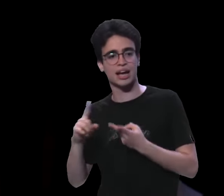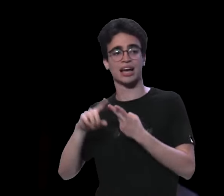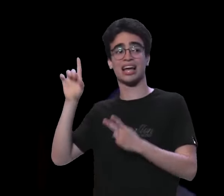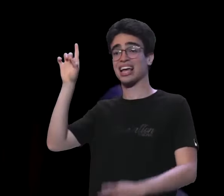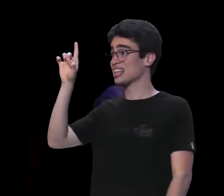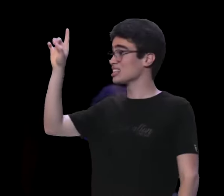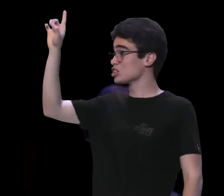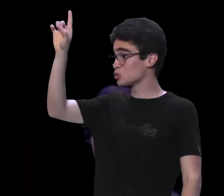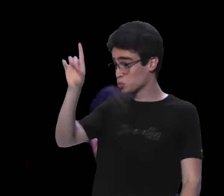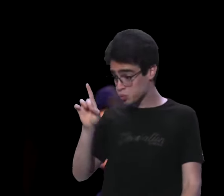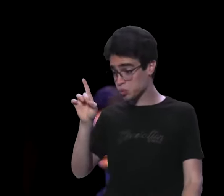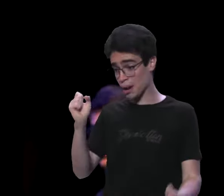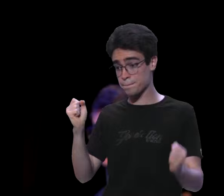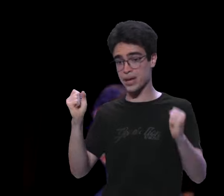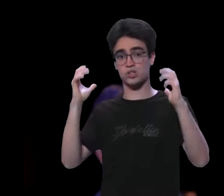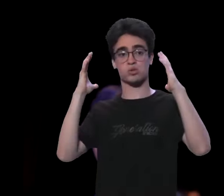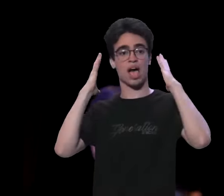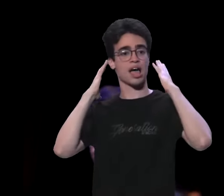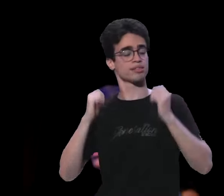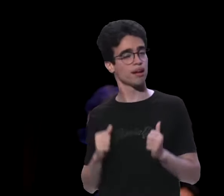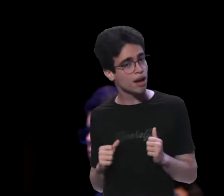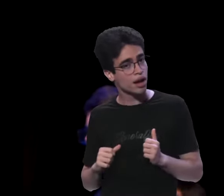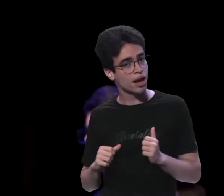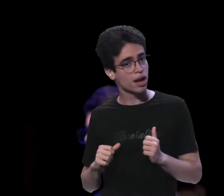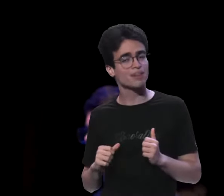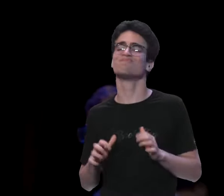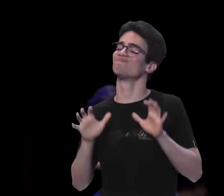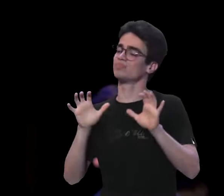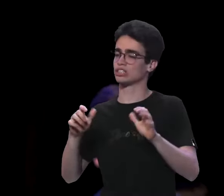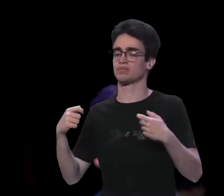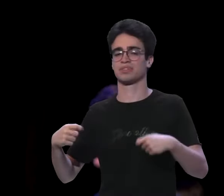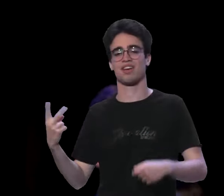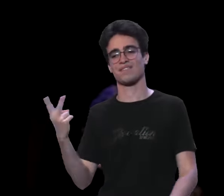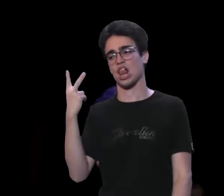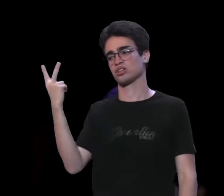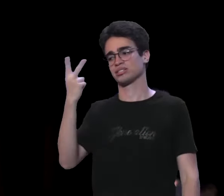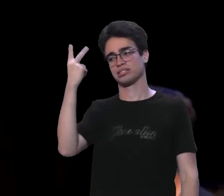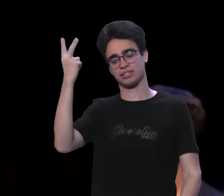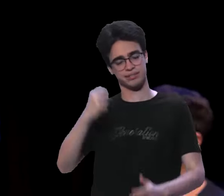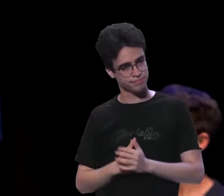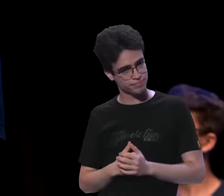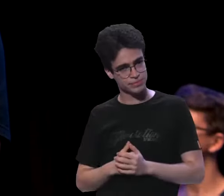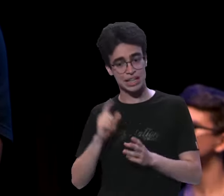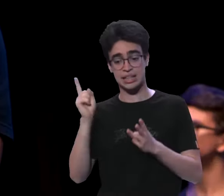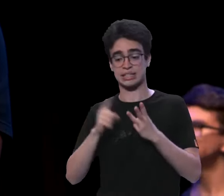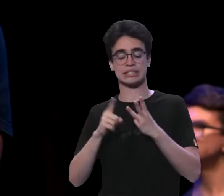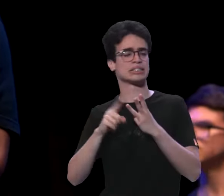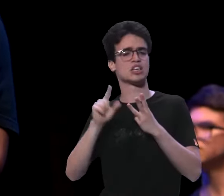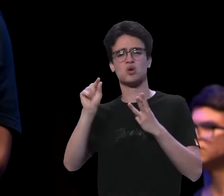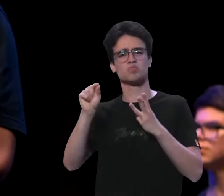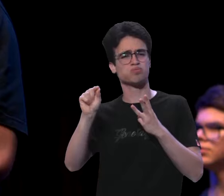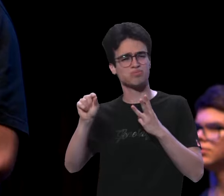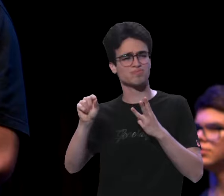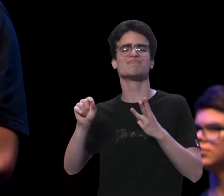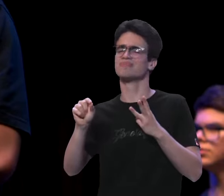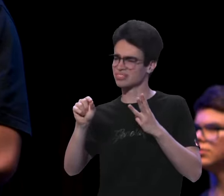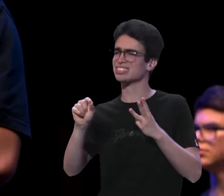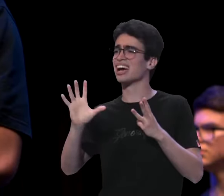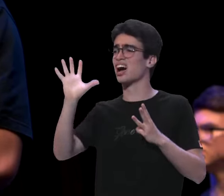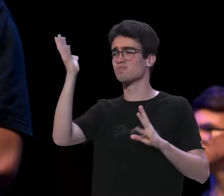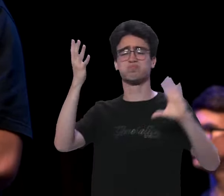minha vida é abençoada, e eu preciso valorizar mais isso. E a terceira coisa é se alegrar mesmo quando